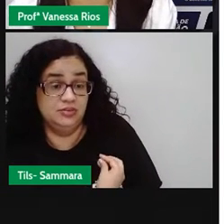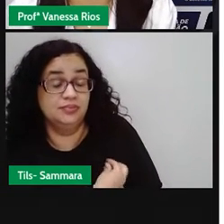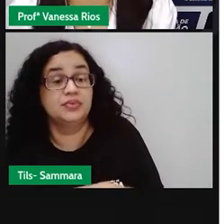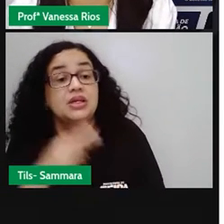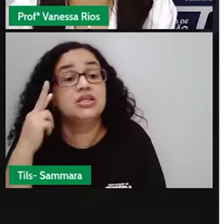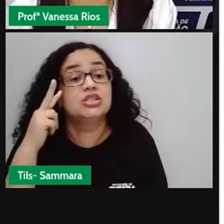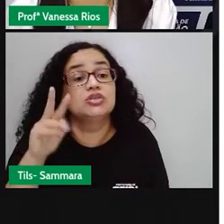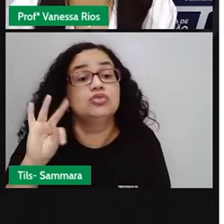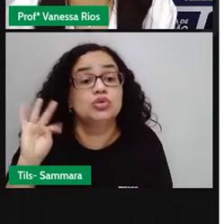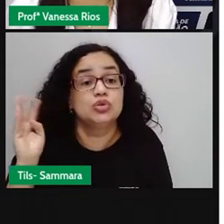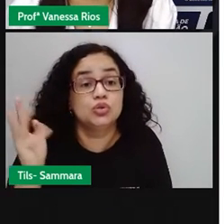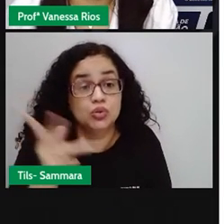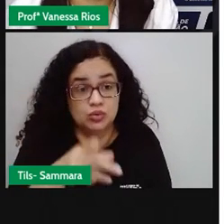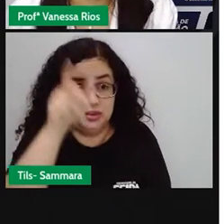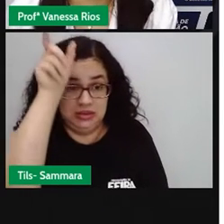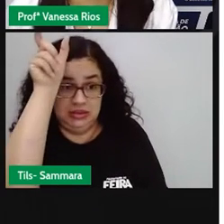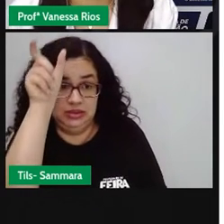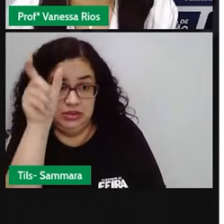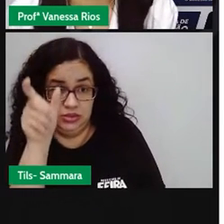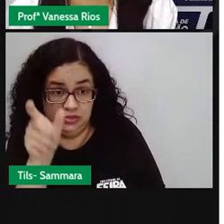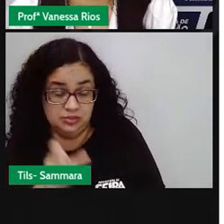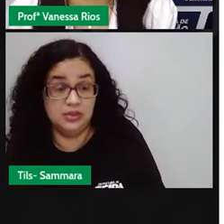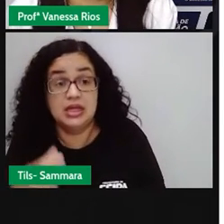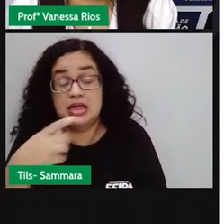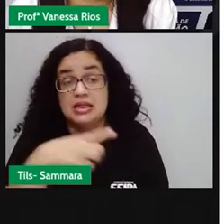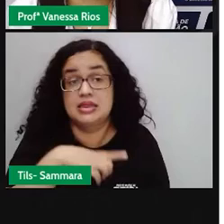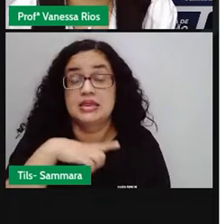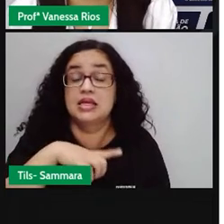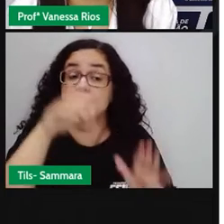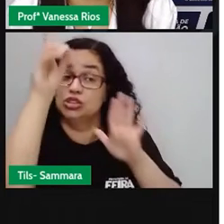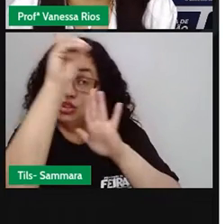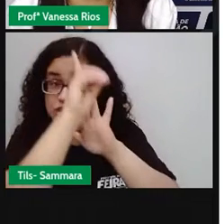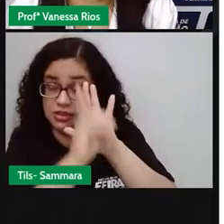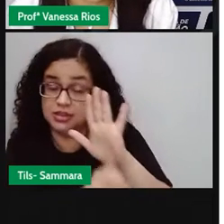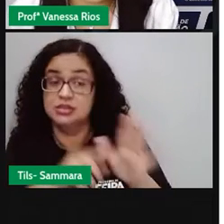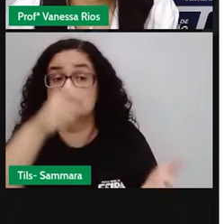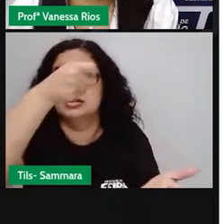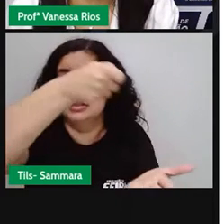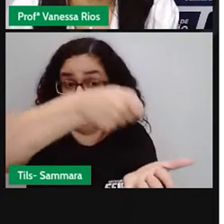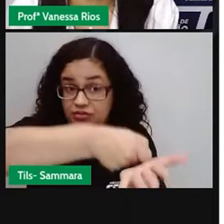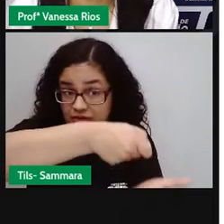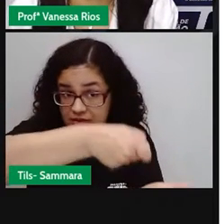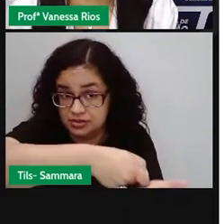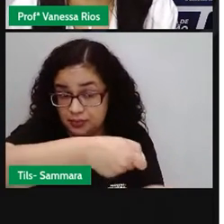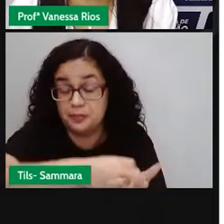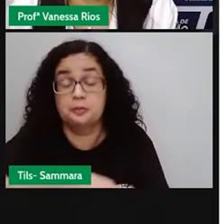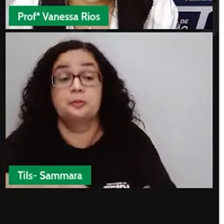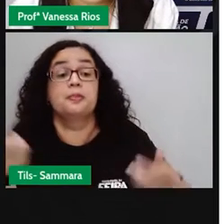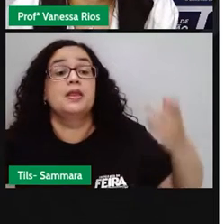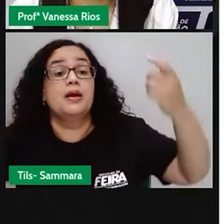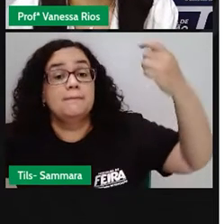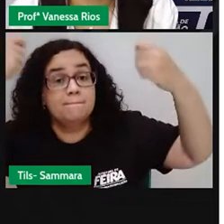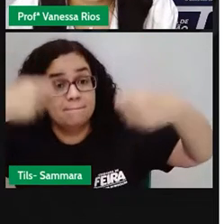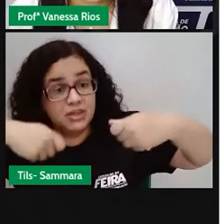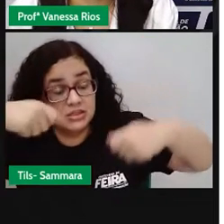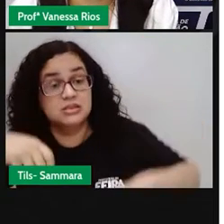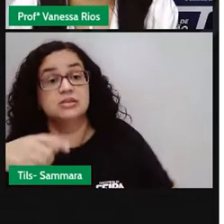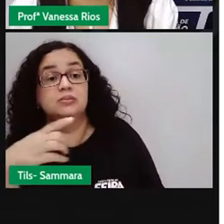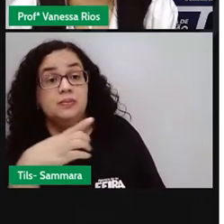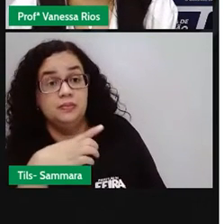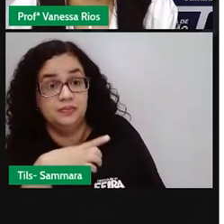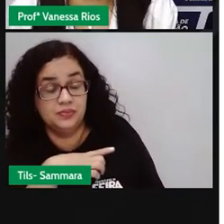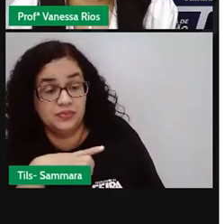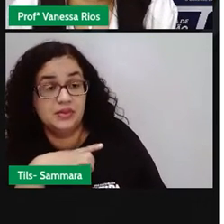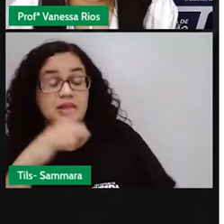viu que todos nós somos cidadãos, que temos direitos, que temos deveres e que precisamos sim exercer